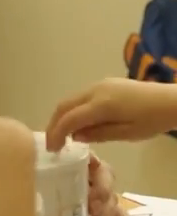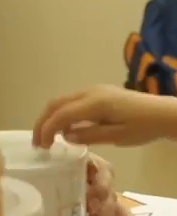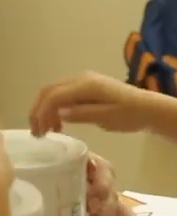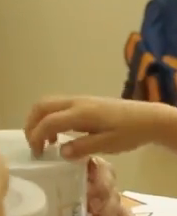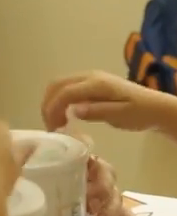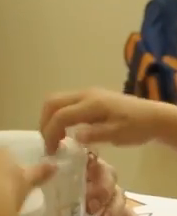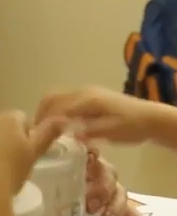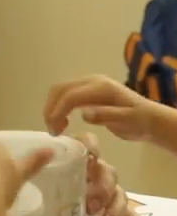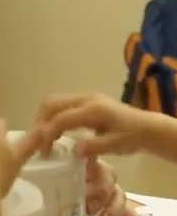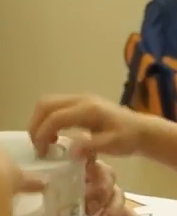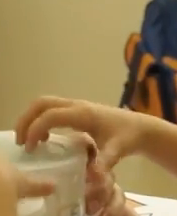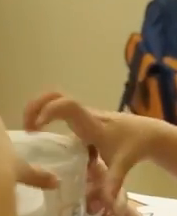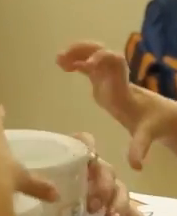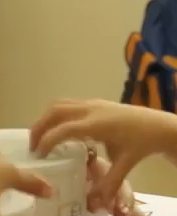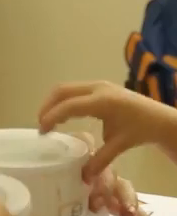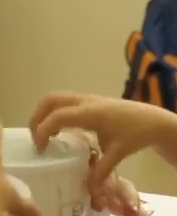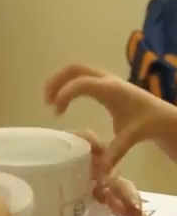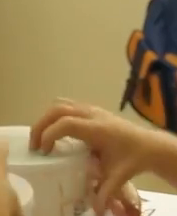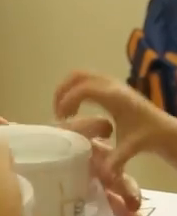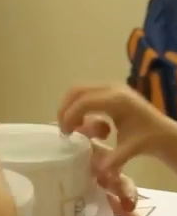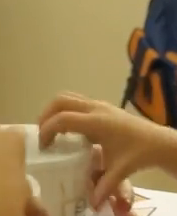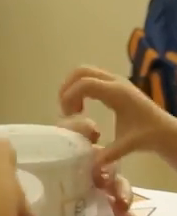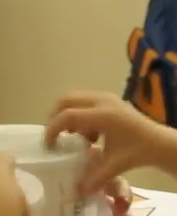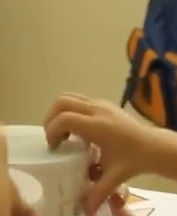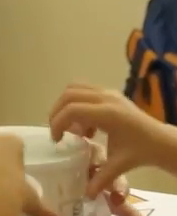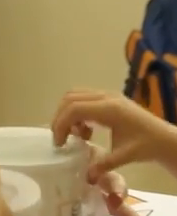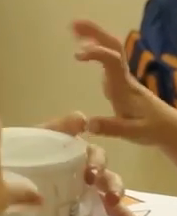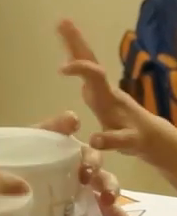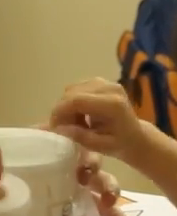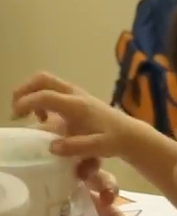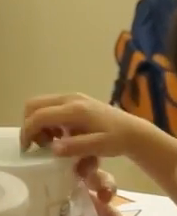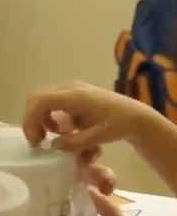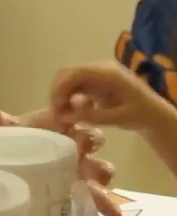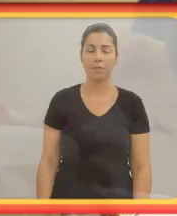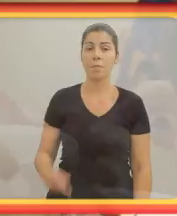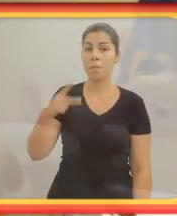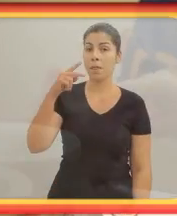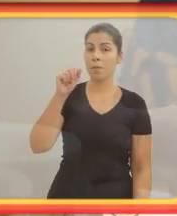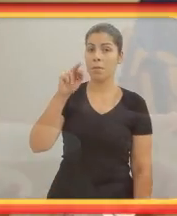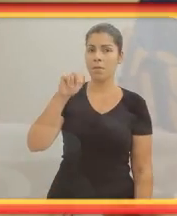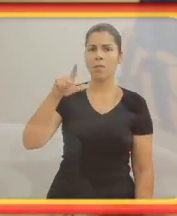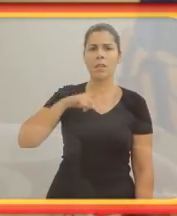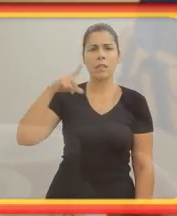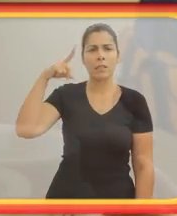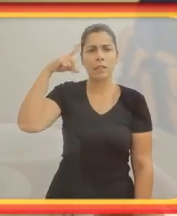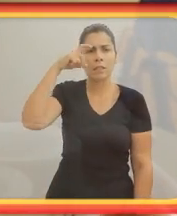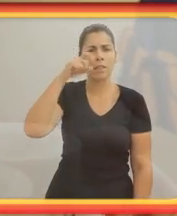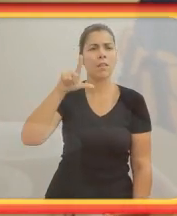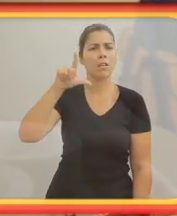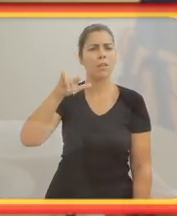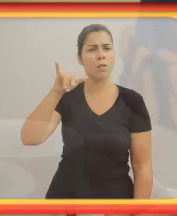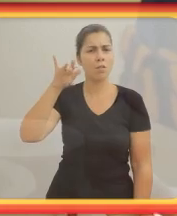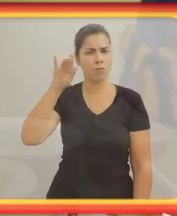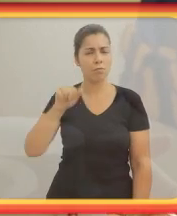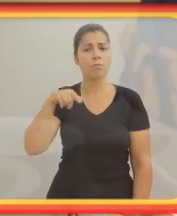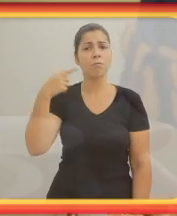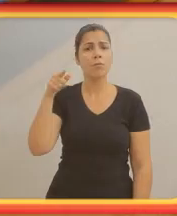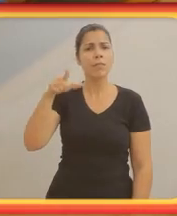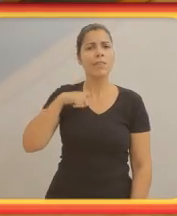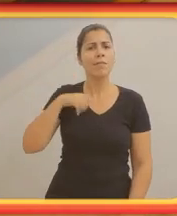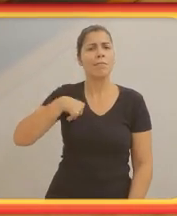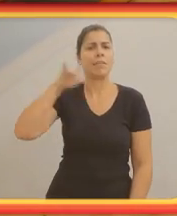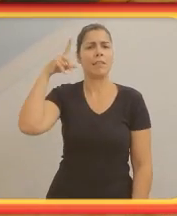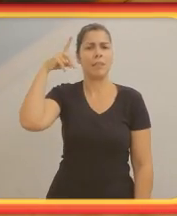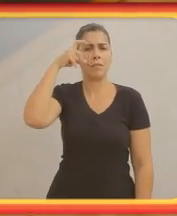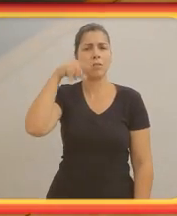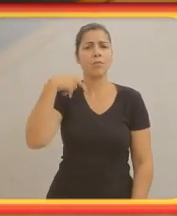pré-escolar em Niños de la Norma. Então, Pavel... Pavel tem dificuldade de linguagem. É nisso que ele tem